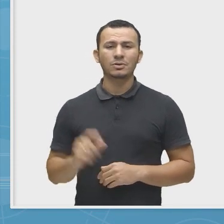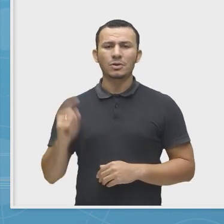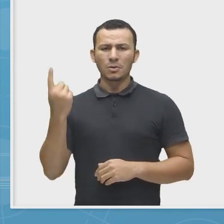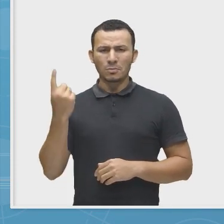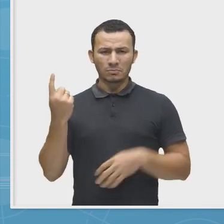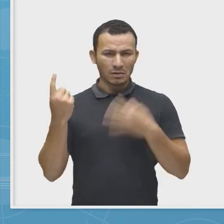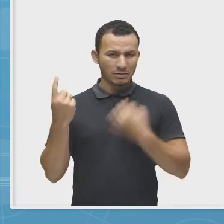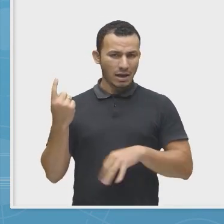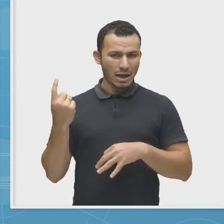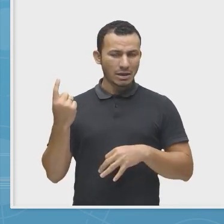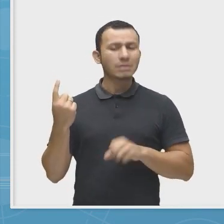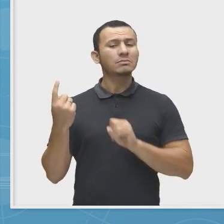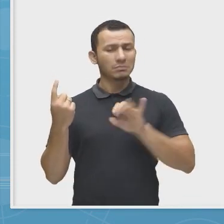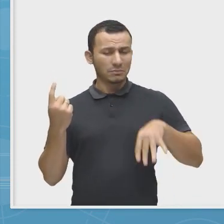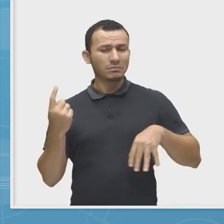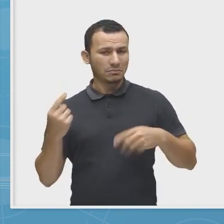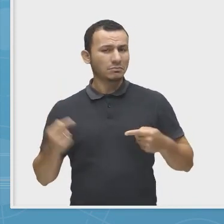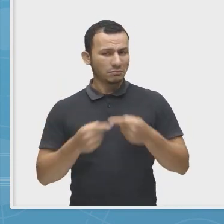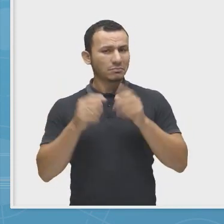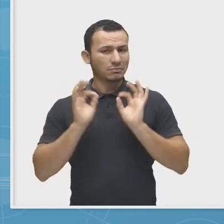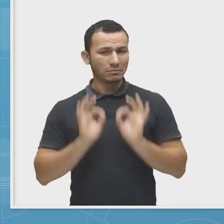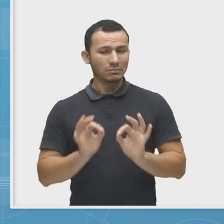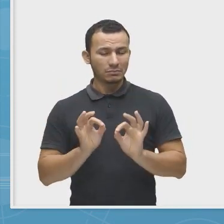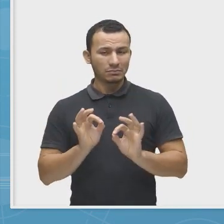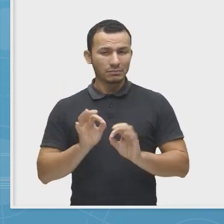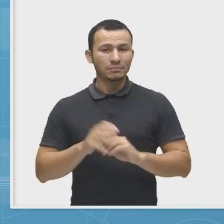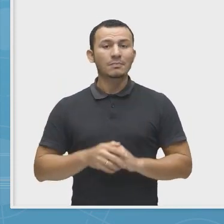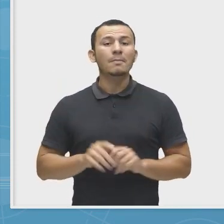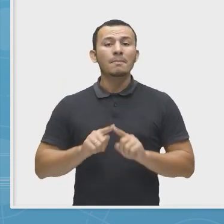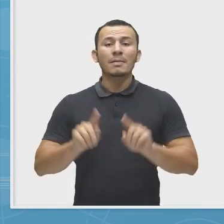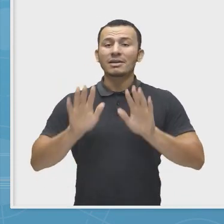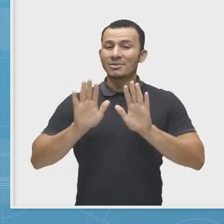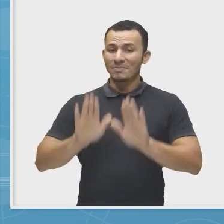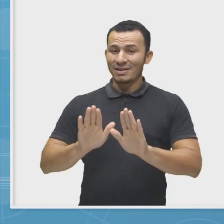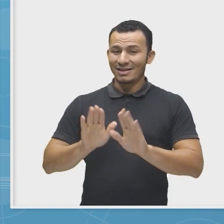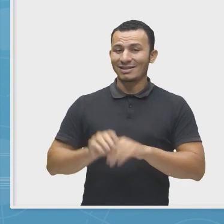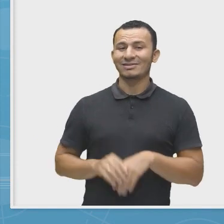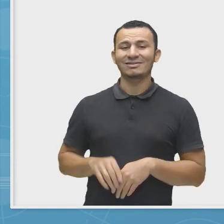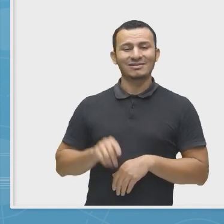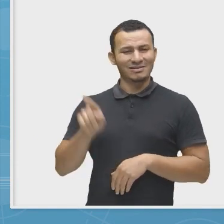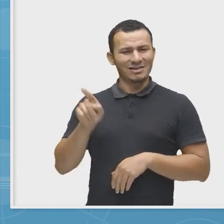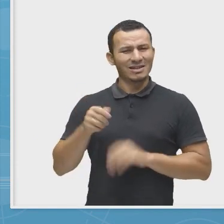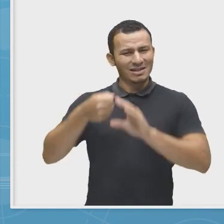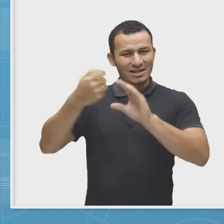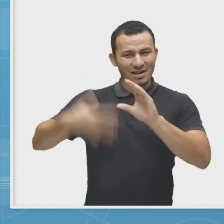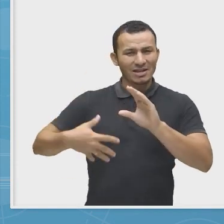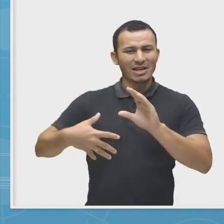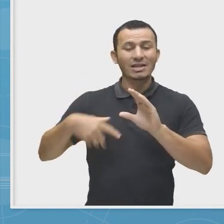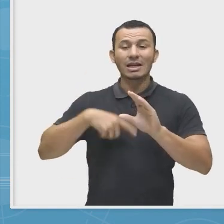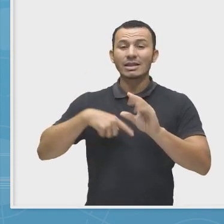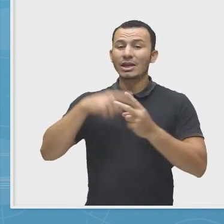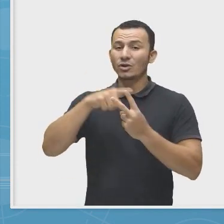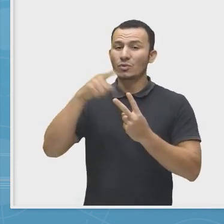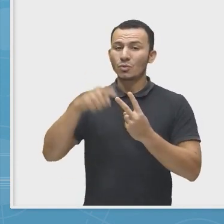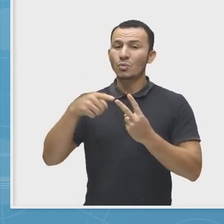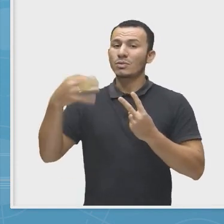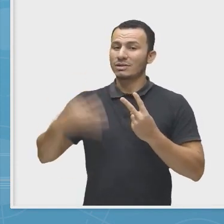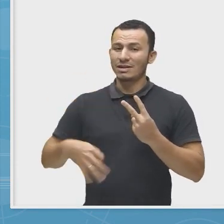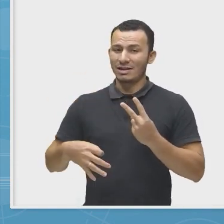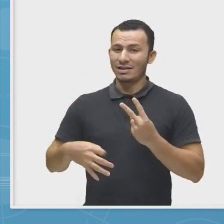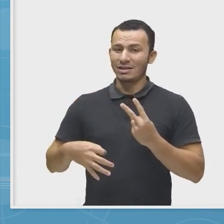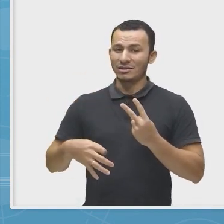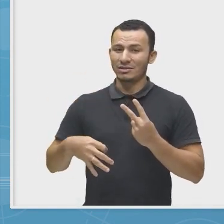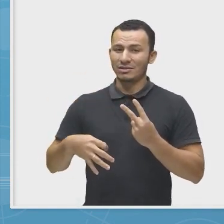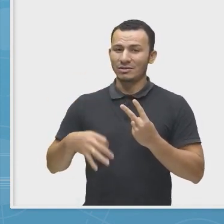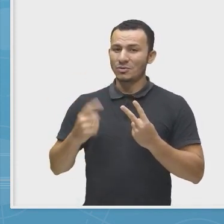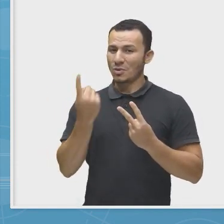está correta? Está. Ela está correta. Só que lá nas características eu tenho 2 afirmativas